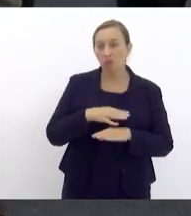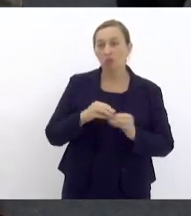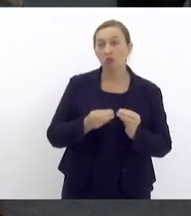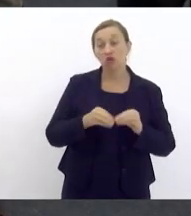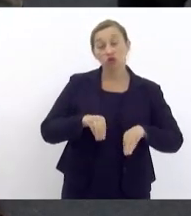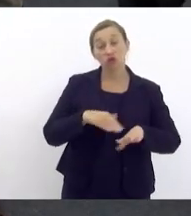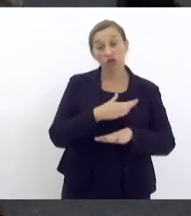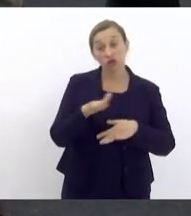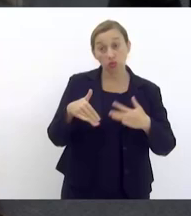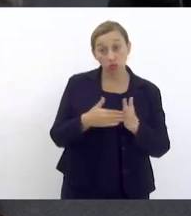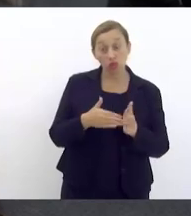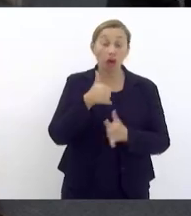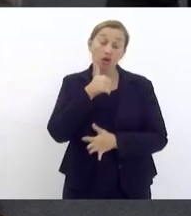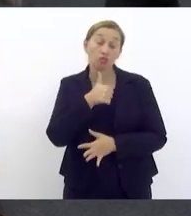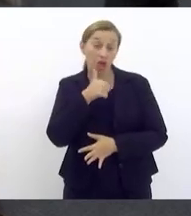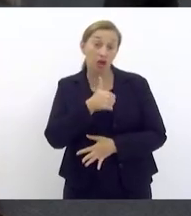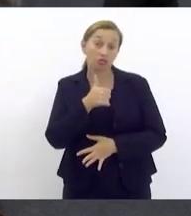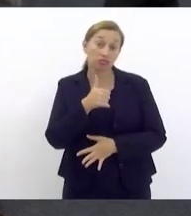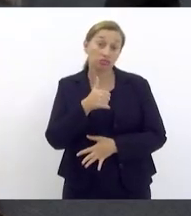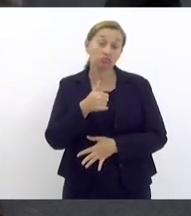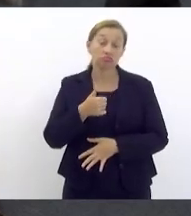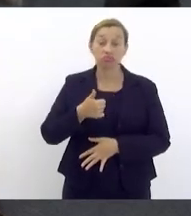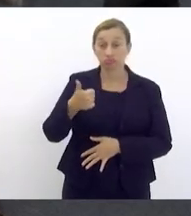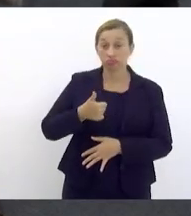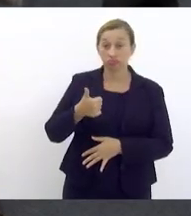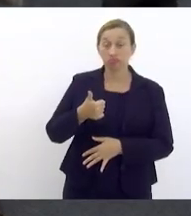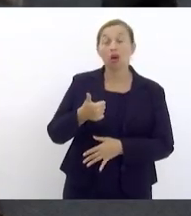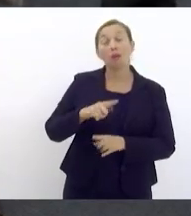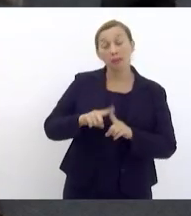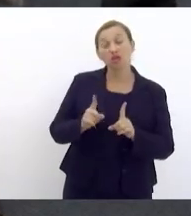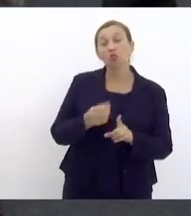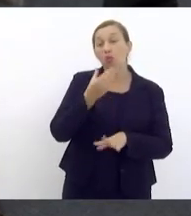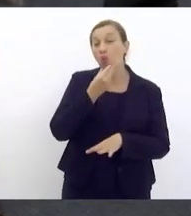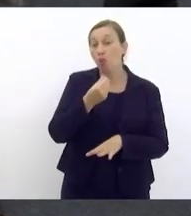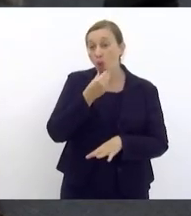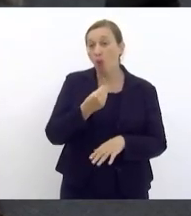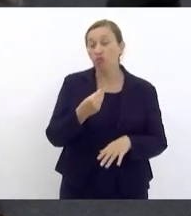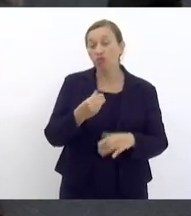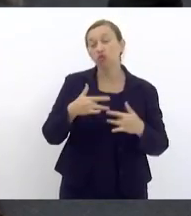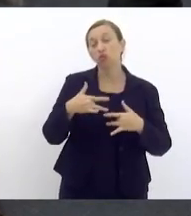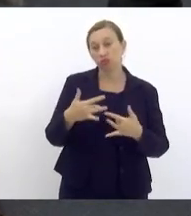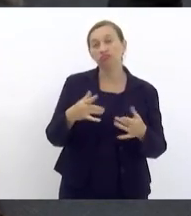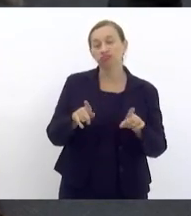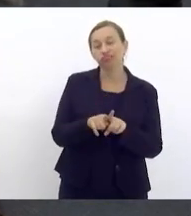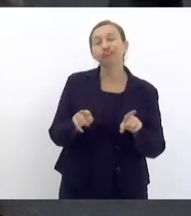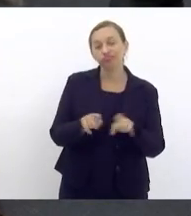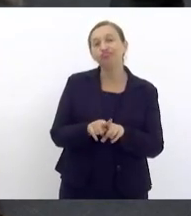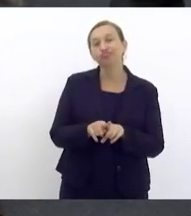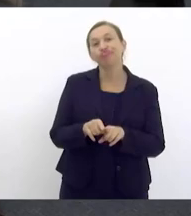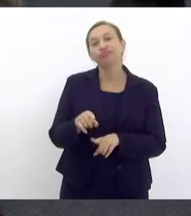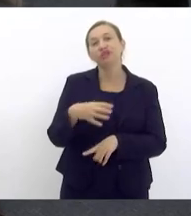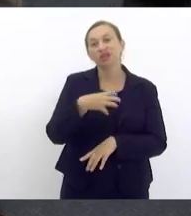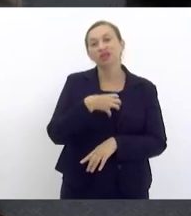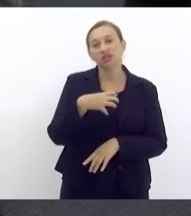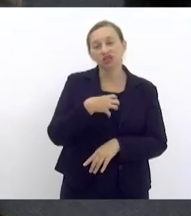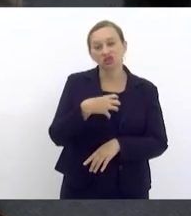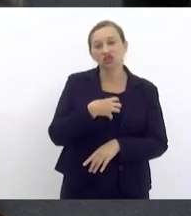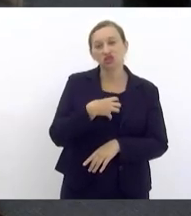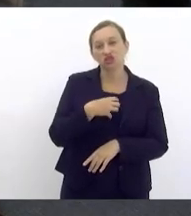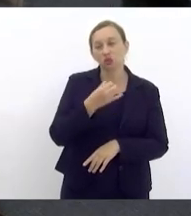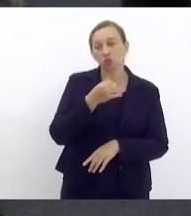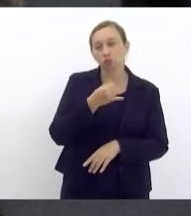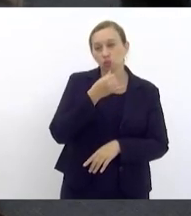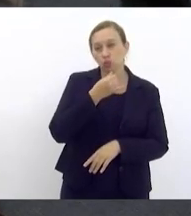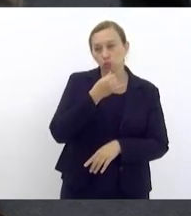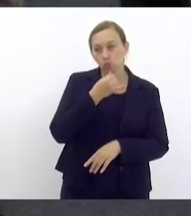a civilização as mulheres Claro em primeiro lugar mas os homens que são solidários também devem se sentir muito afetados